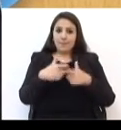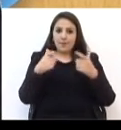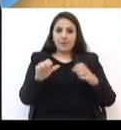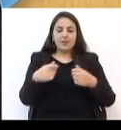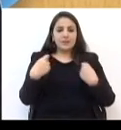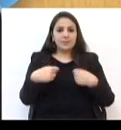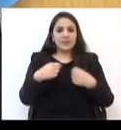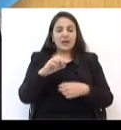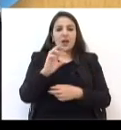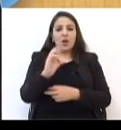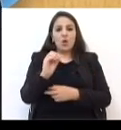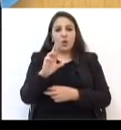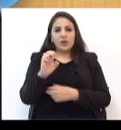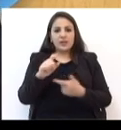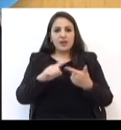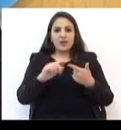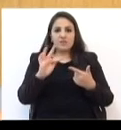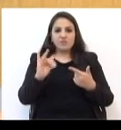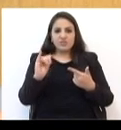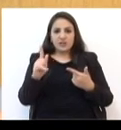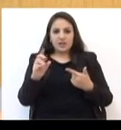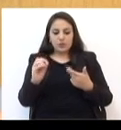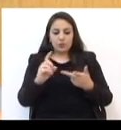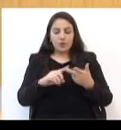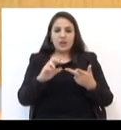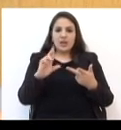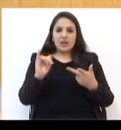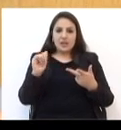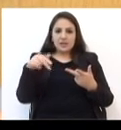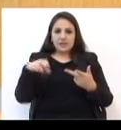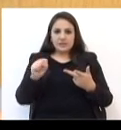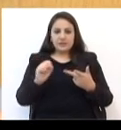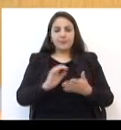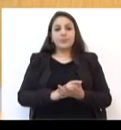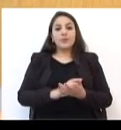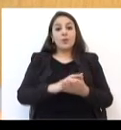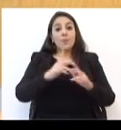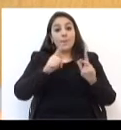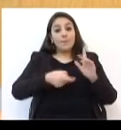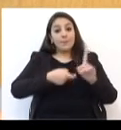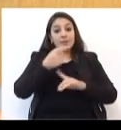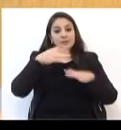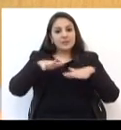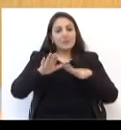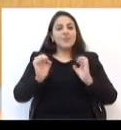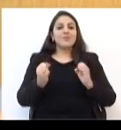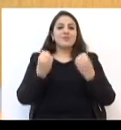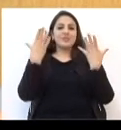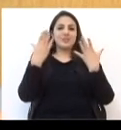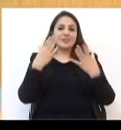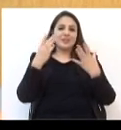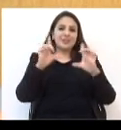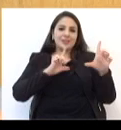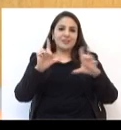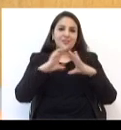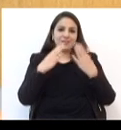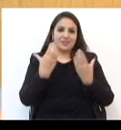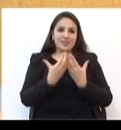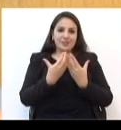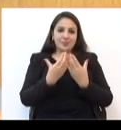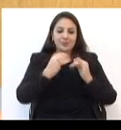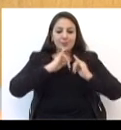demanda é por córneas, fígados e rins. O mês de setembro é de comemoração na TV Câmara. O